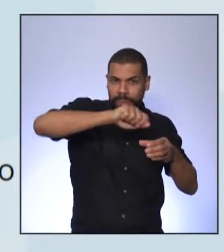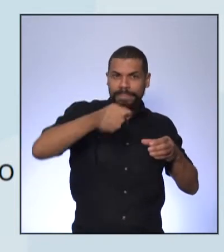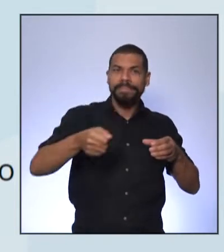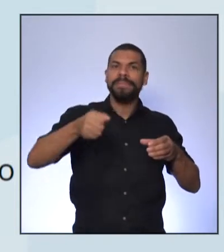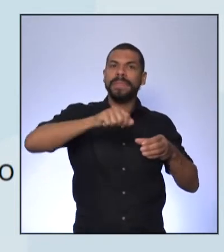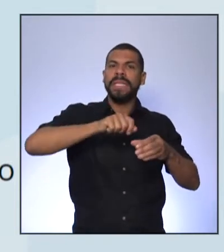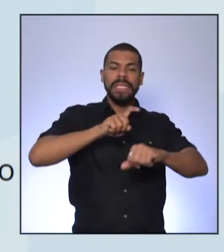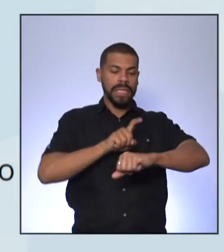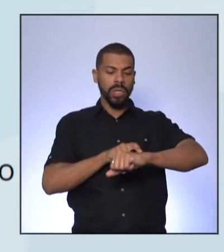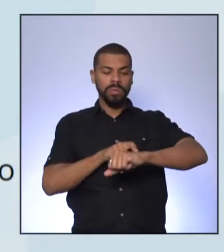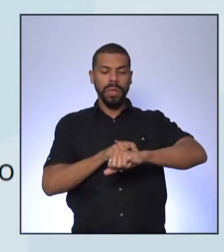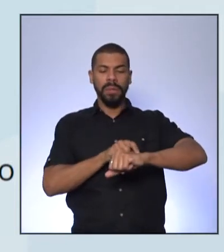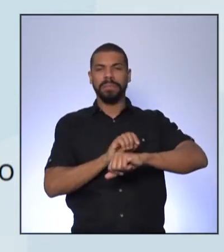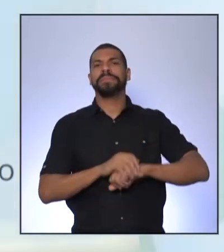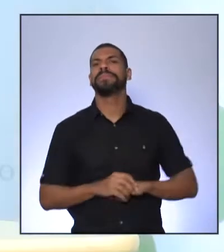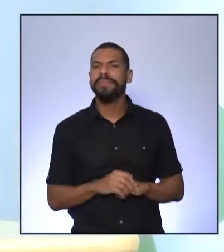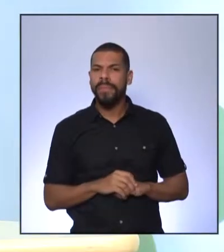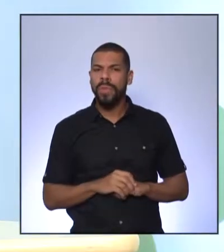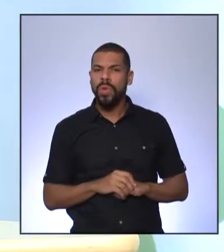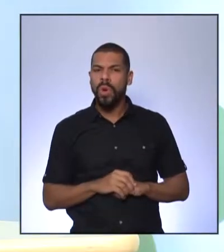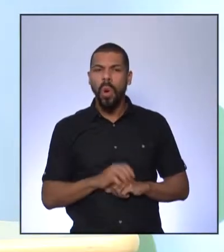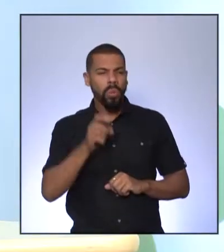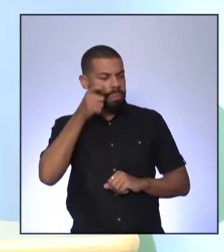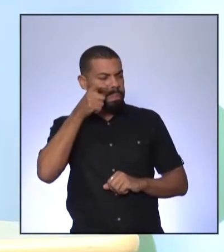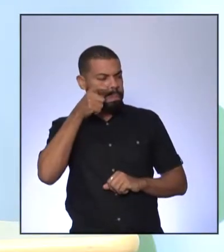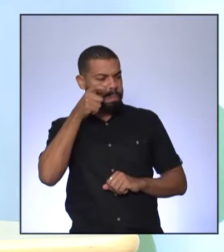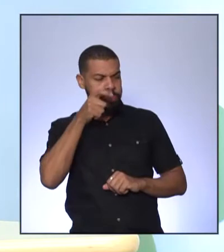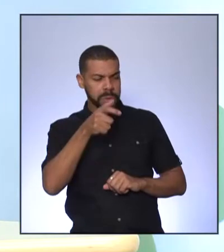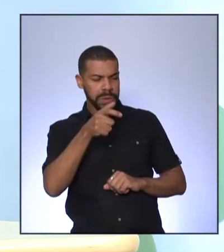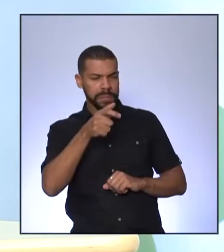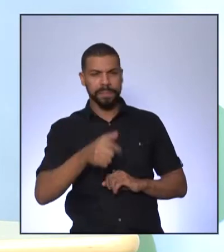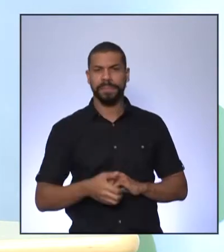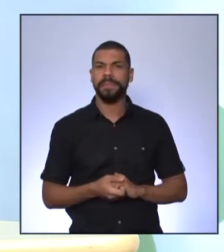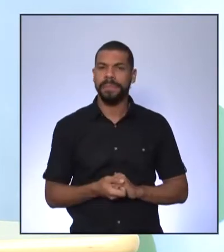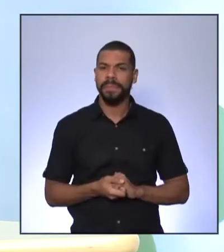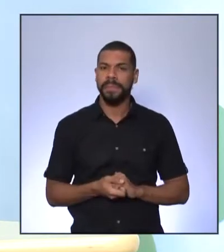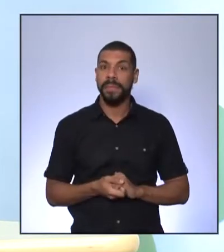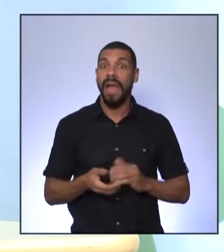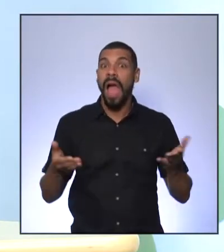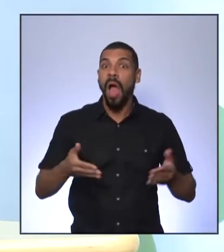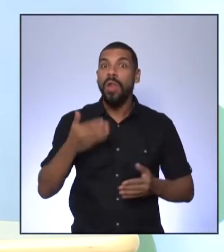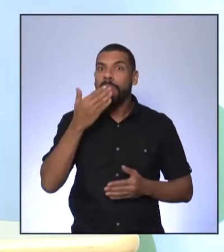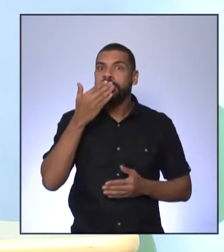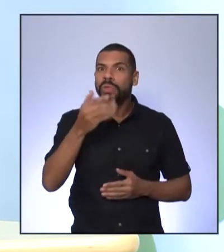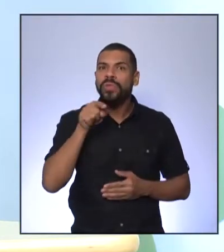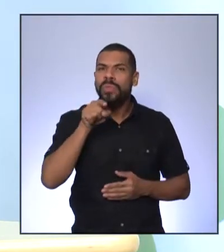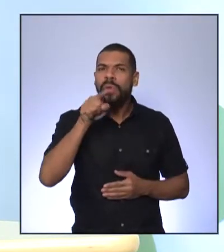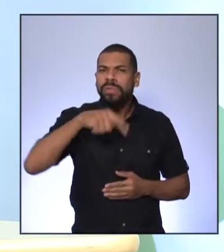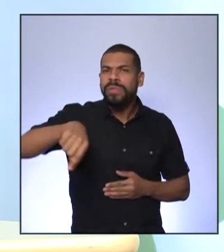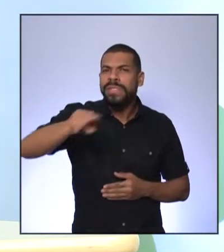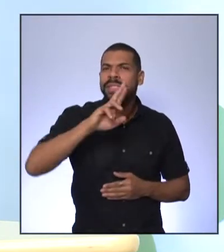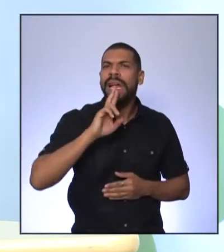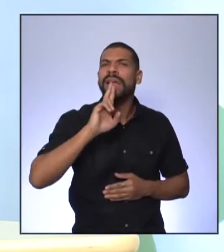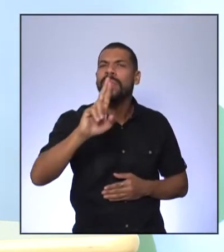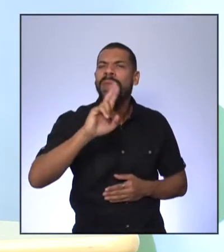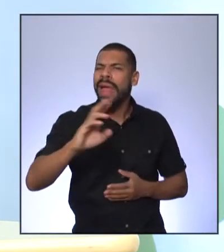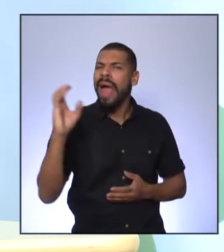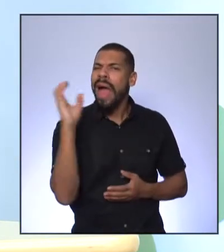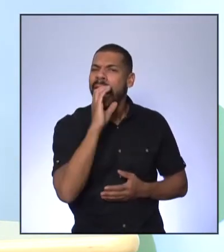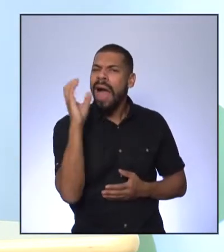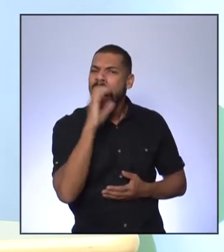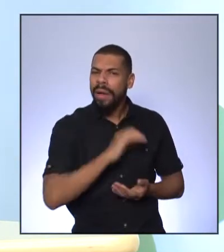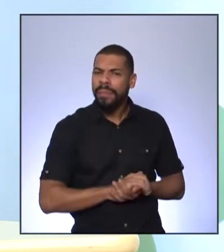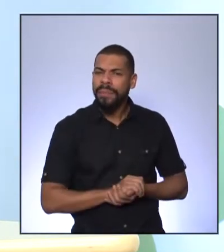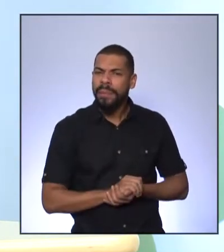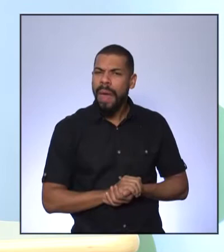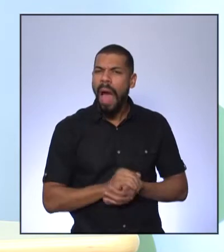cronometrei o tempo. Só com base nesse roteiro de experimento, eu vou pedir para vocês responderem uma perguntinha para mim.